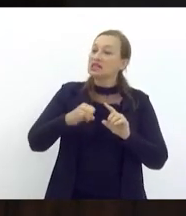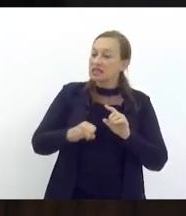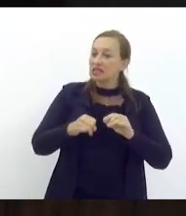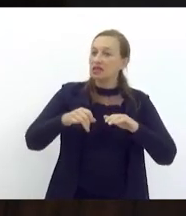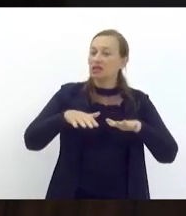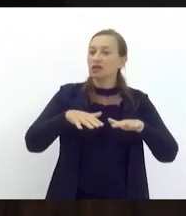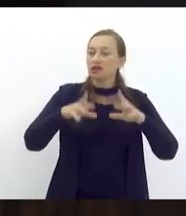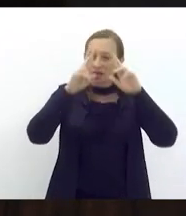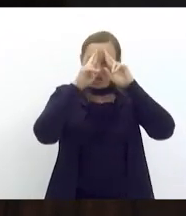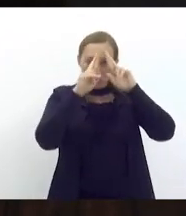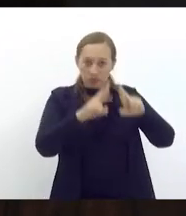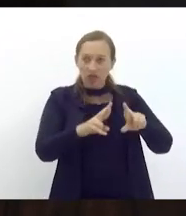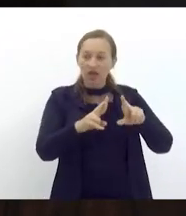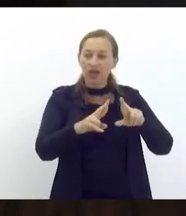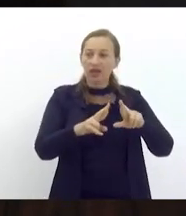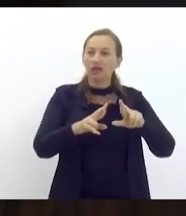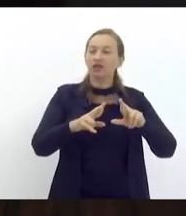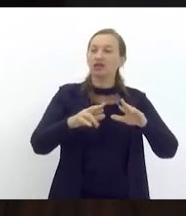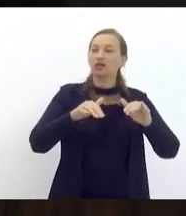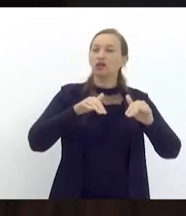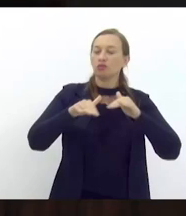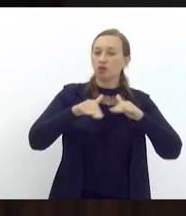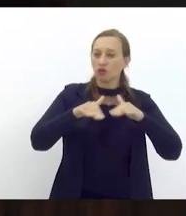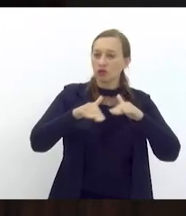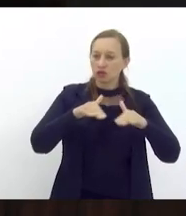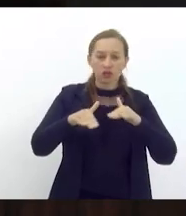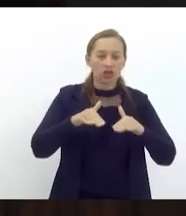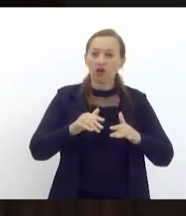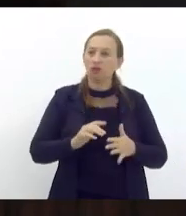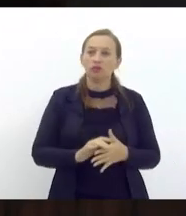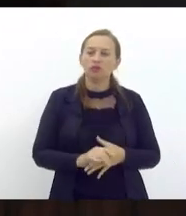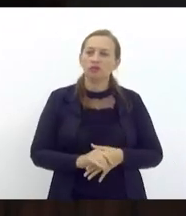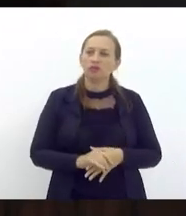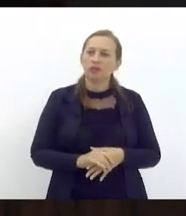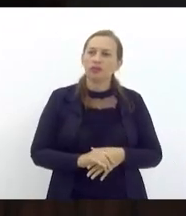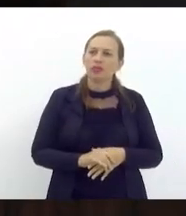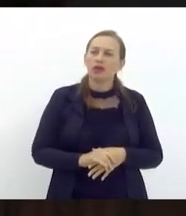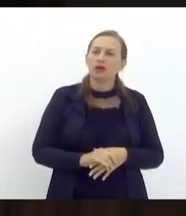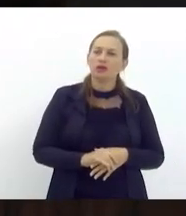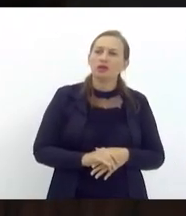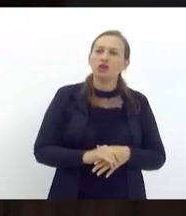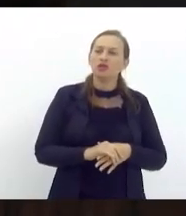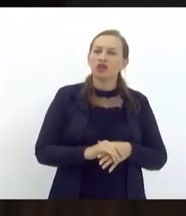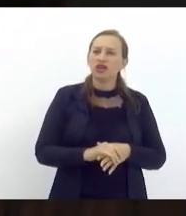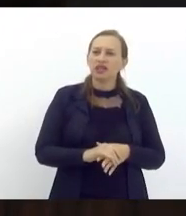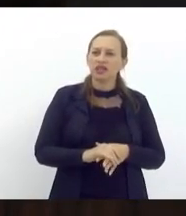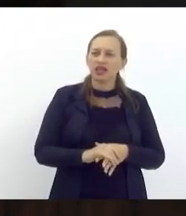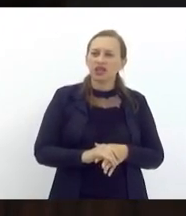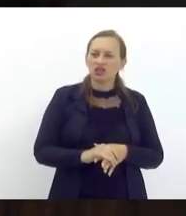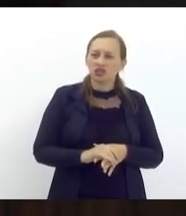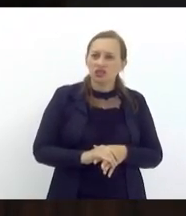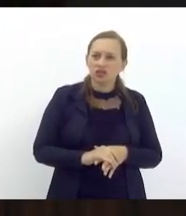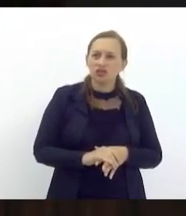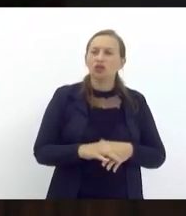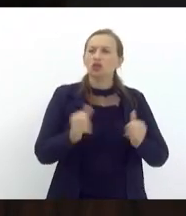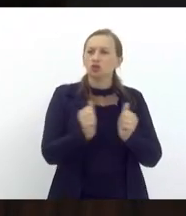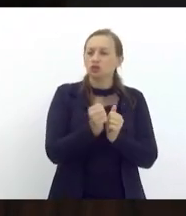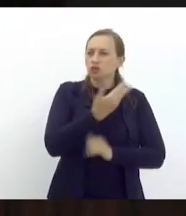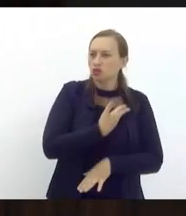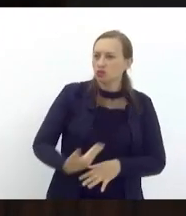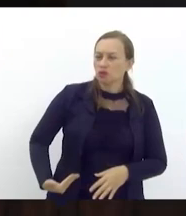o movimento o deputado Flávio Serafim viu melhor que ninguém que eu atendi o sindicato aqui que eu tô interpelando junto ao Governador